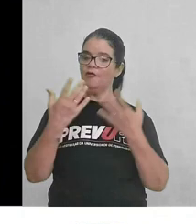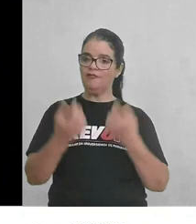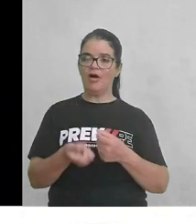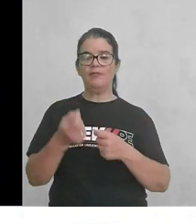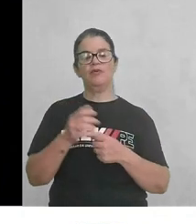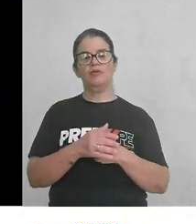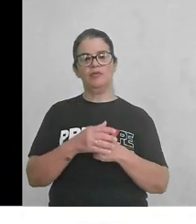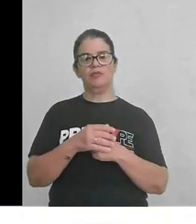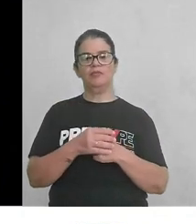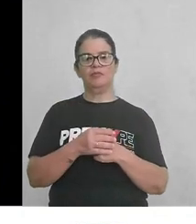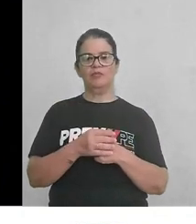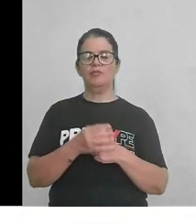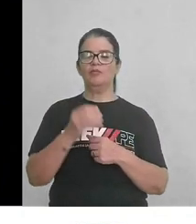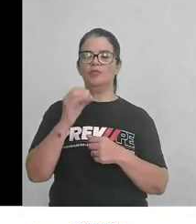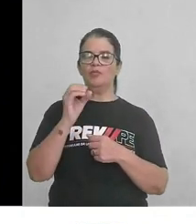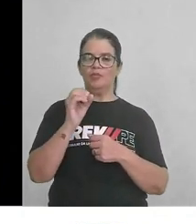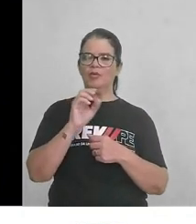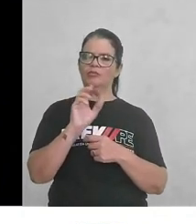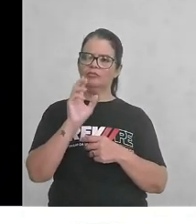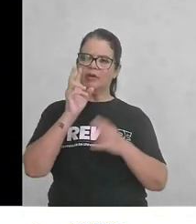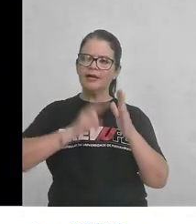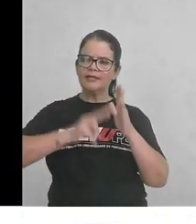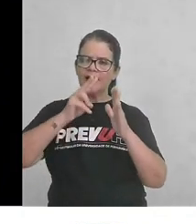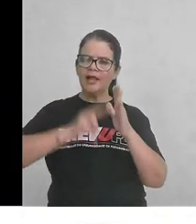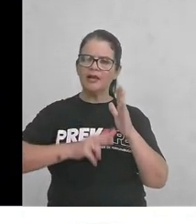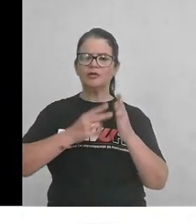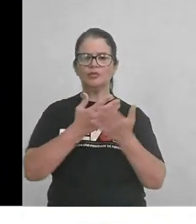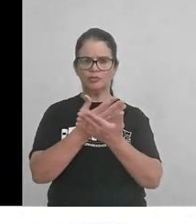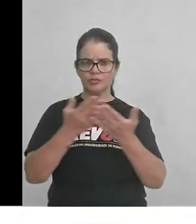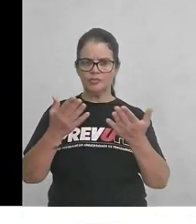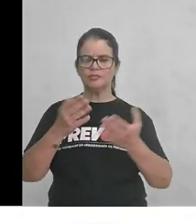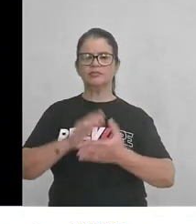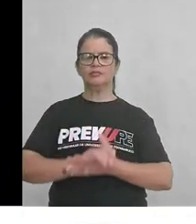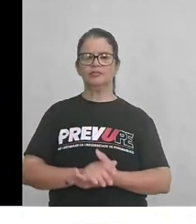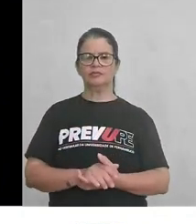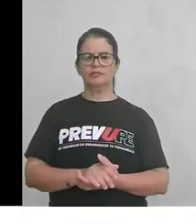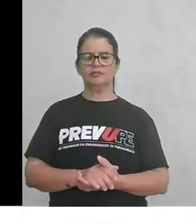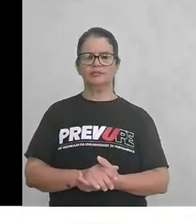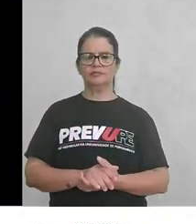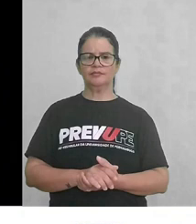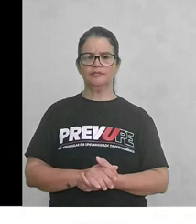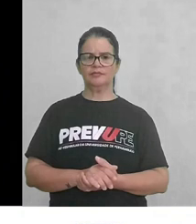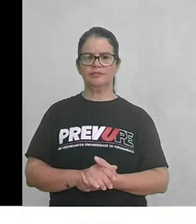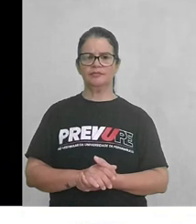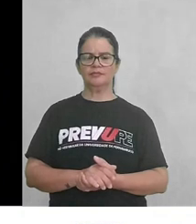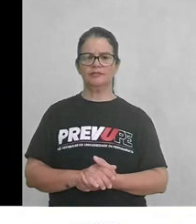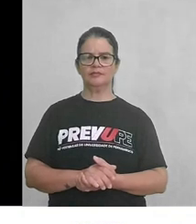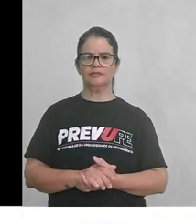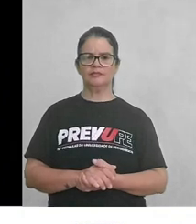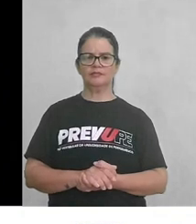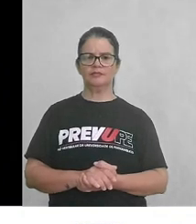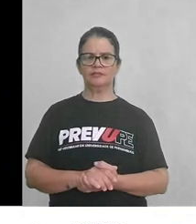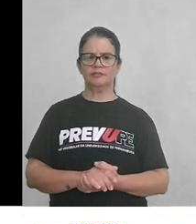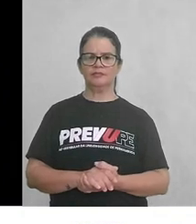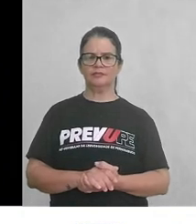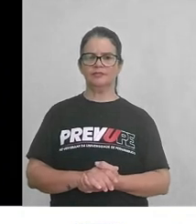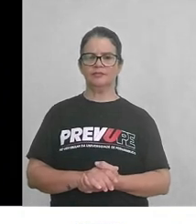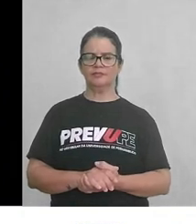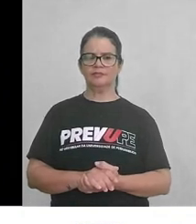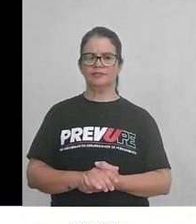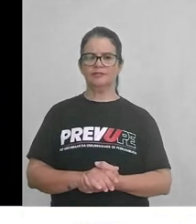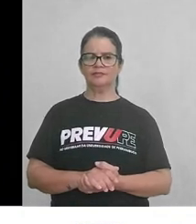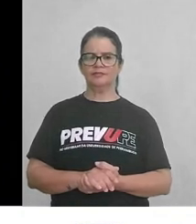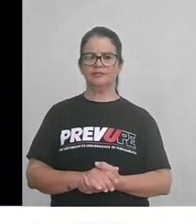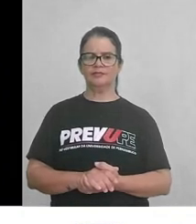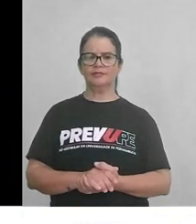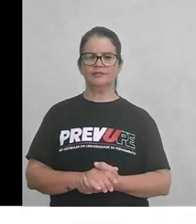Vengo aqui, me haga la llave de la felicidade. Aí o senhor olha e mostra a mão.